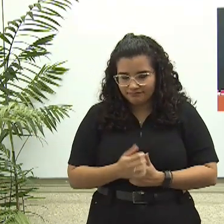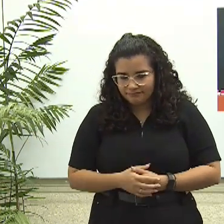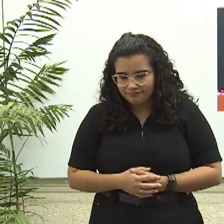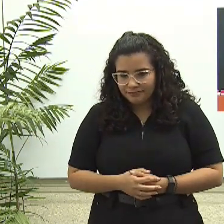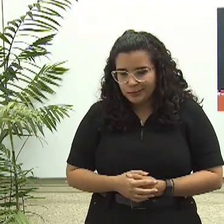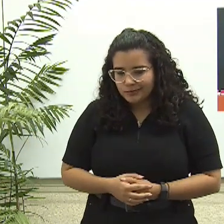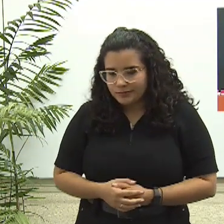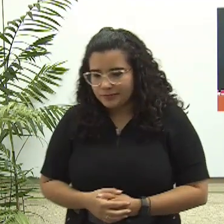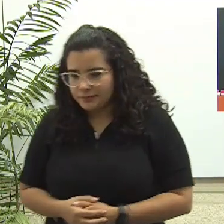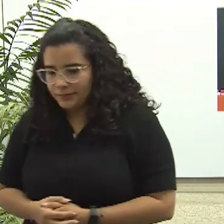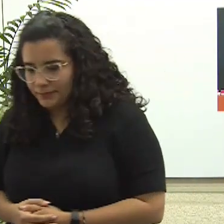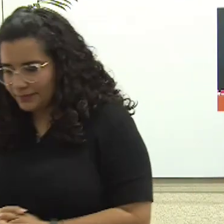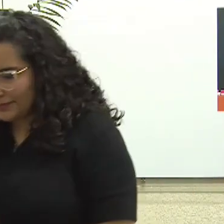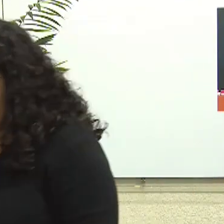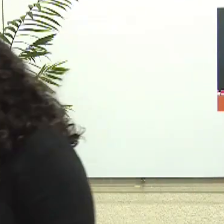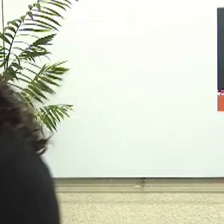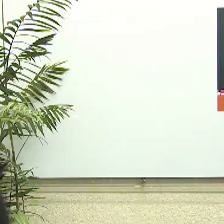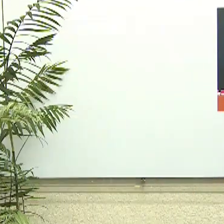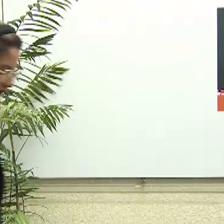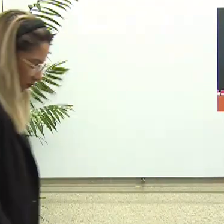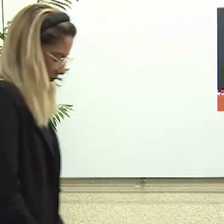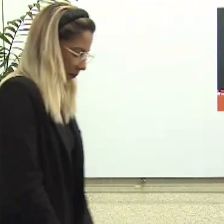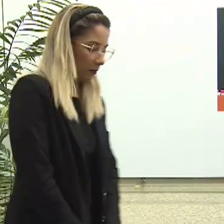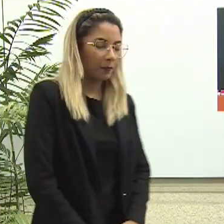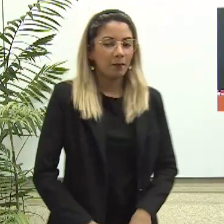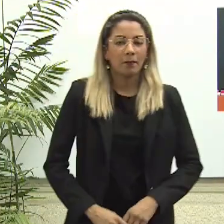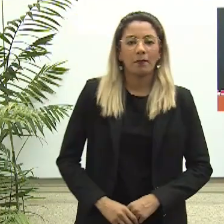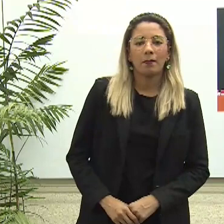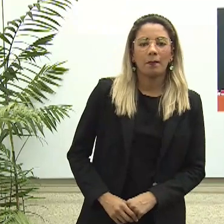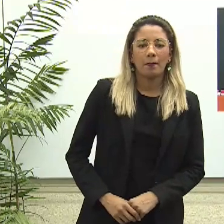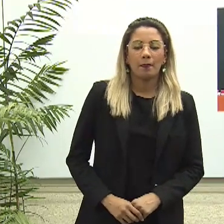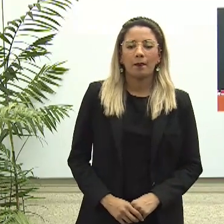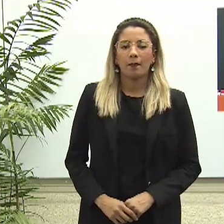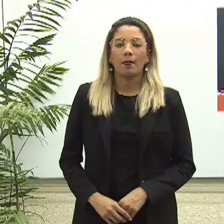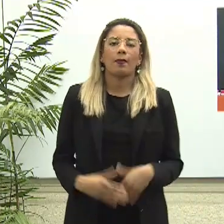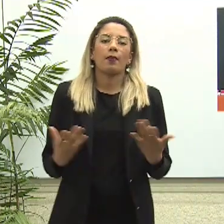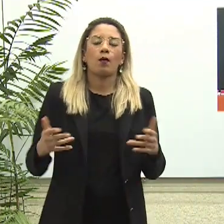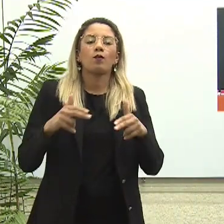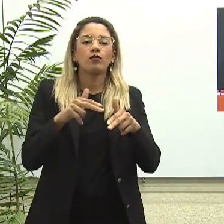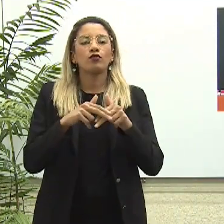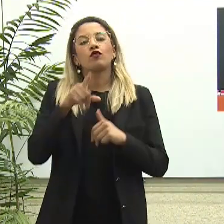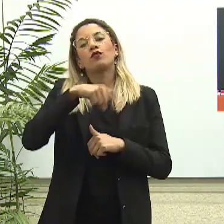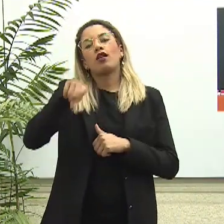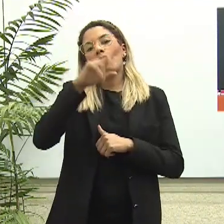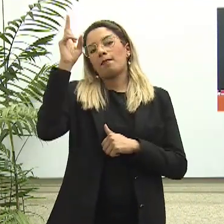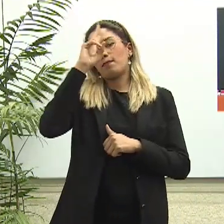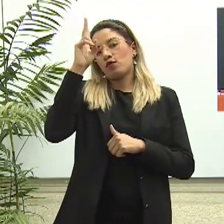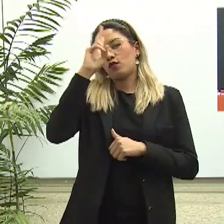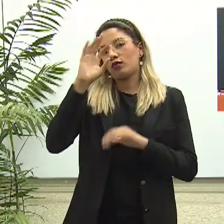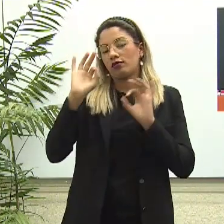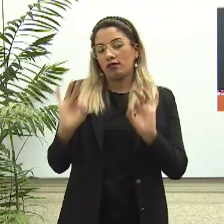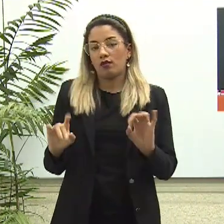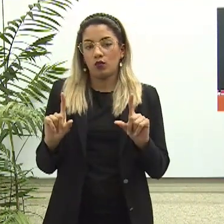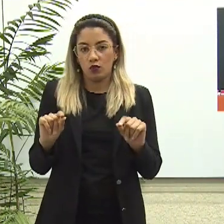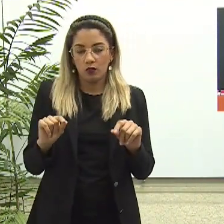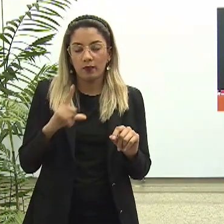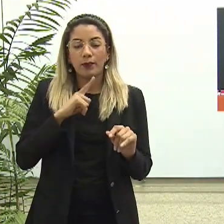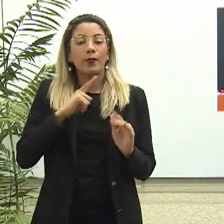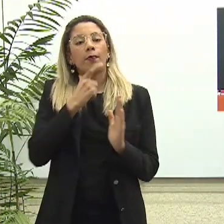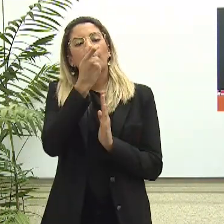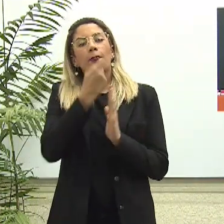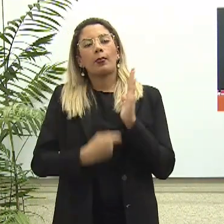o tempo todo de modo ubico até por isso que vocês lembr corretamente lembram no texto a